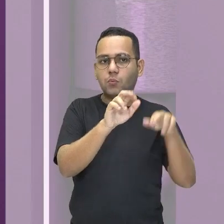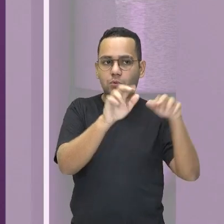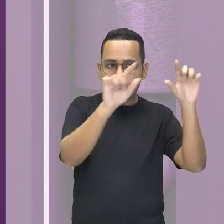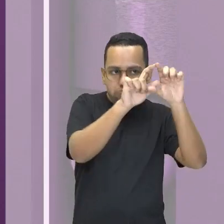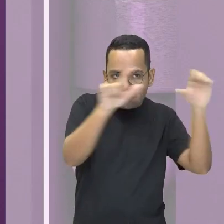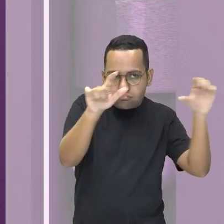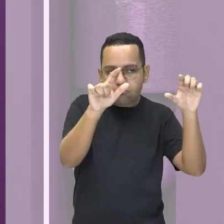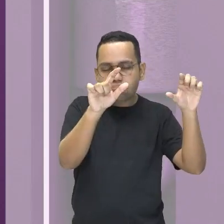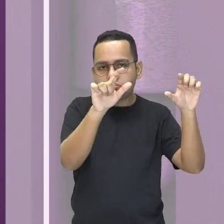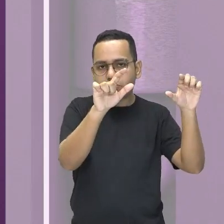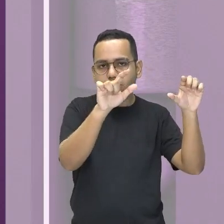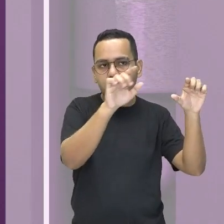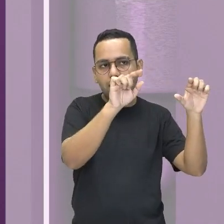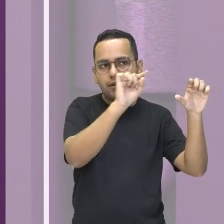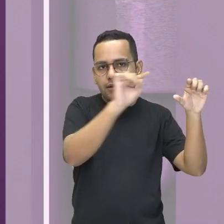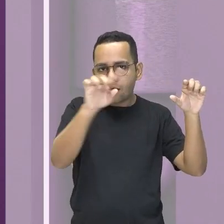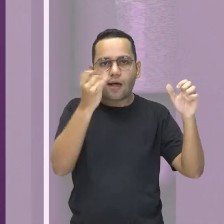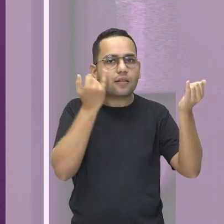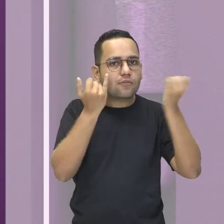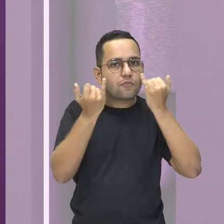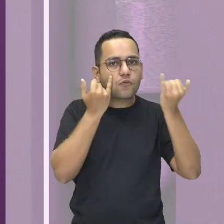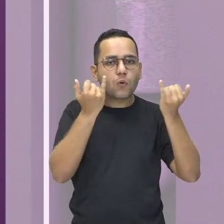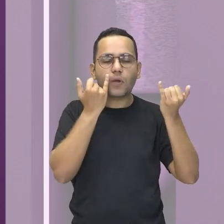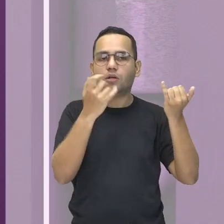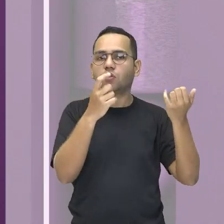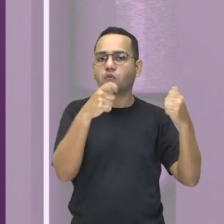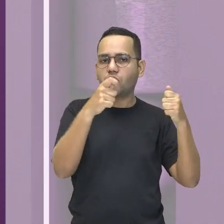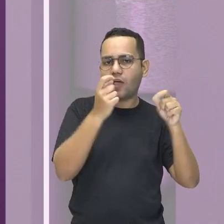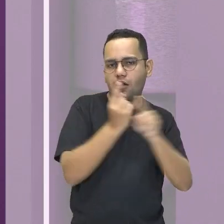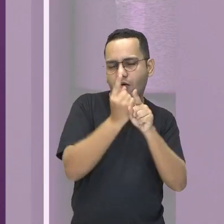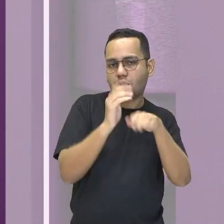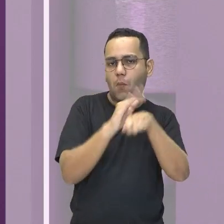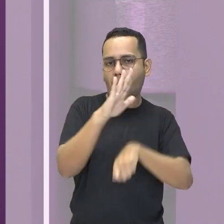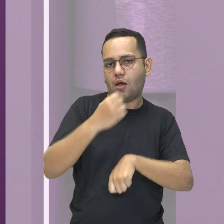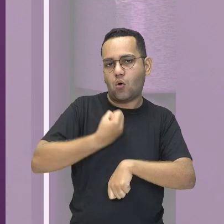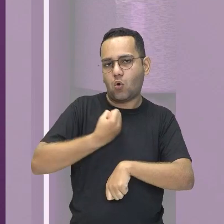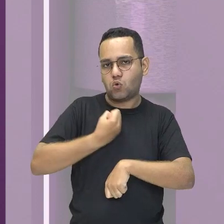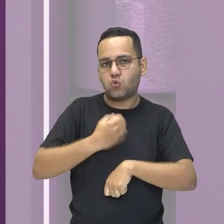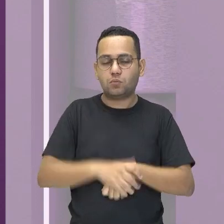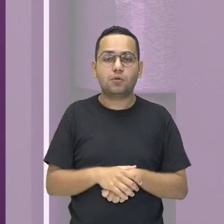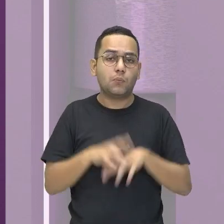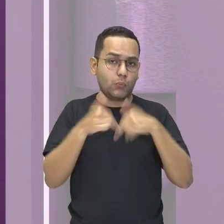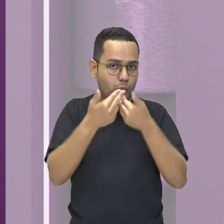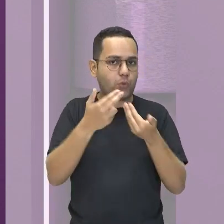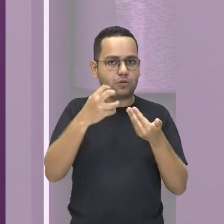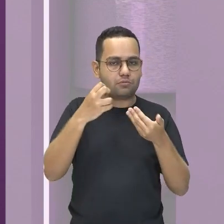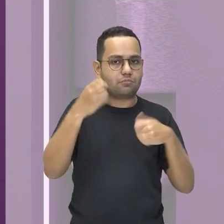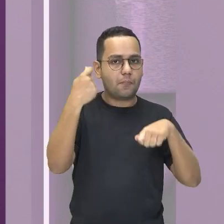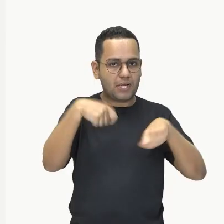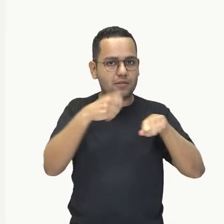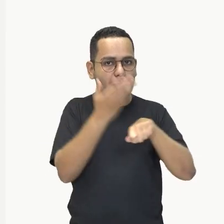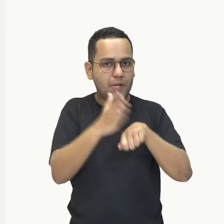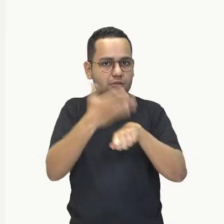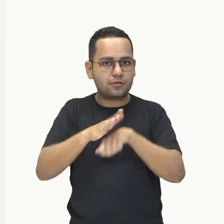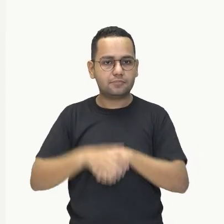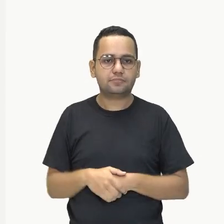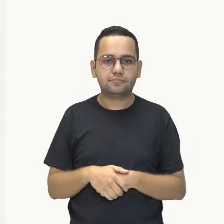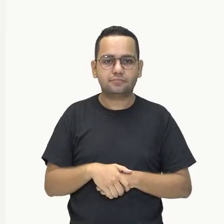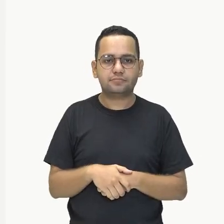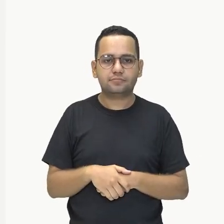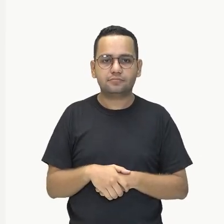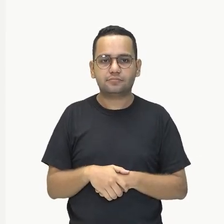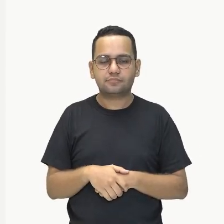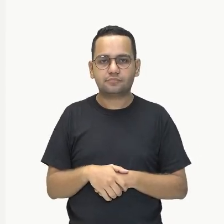polinômio. Mas como eu sempre digo, matemática a gente se aprende praticando, então vamos praticar.